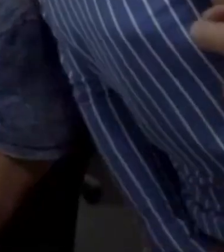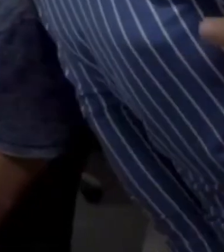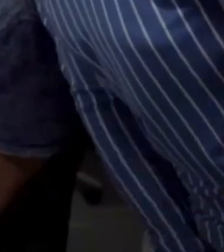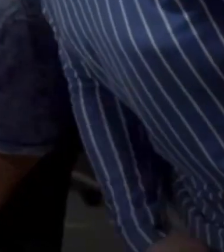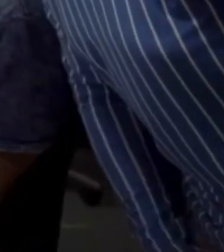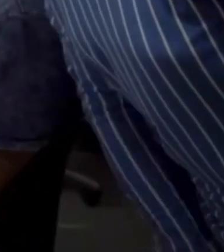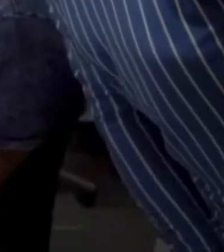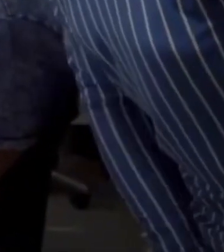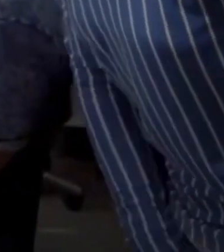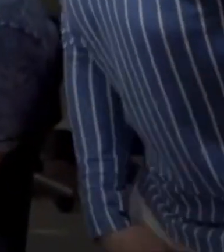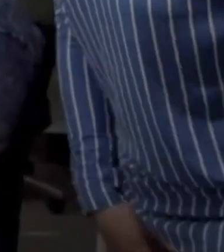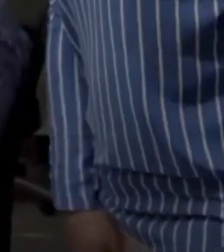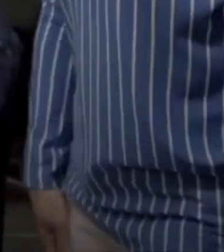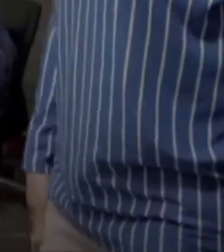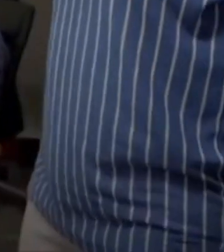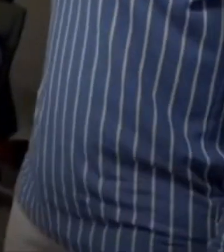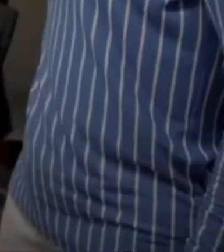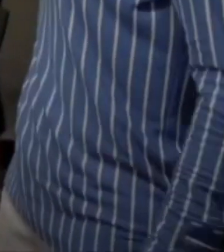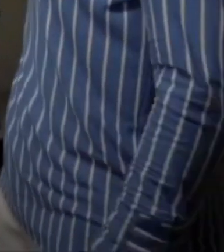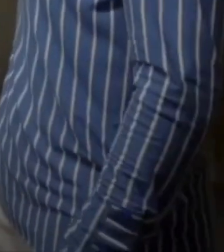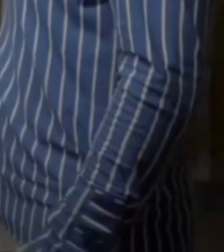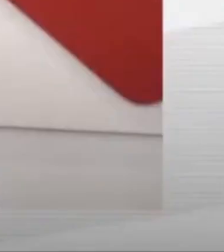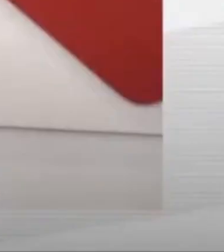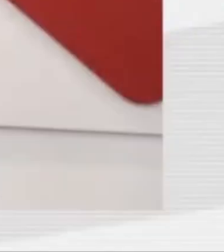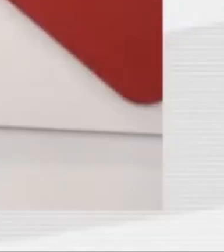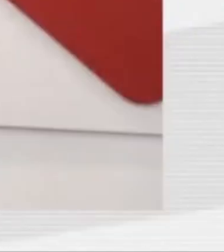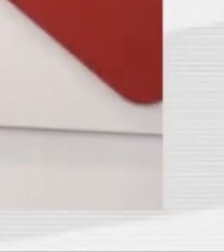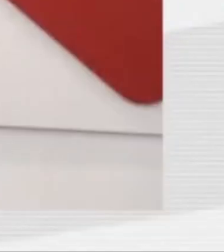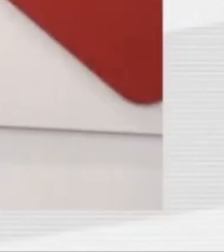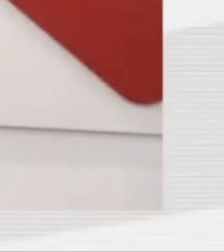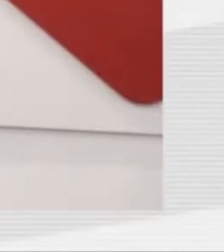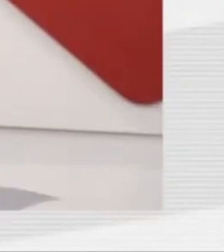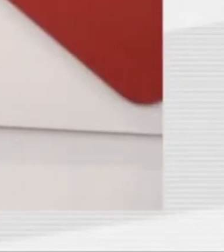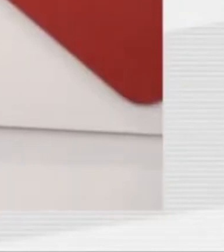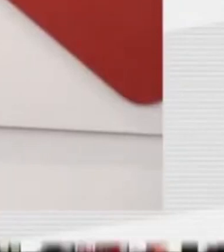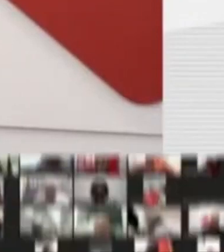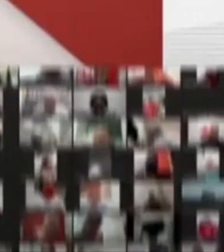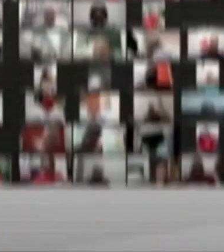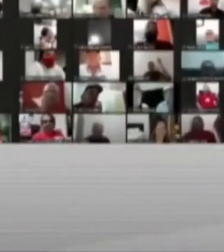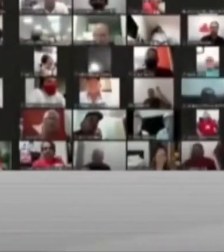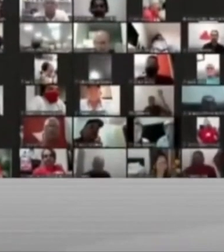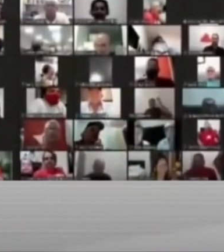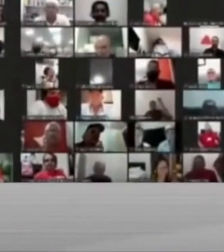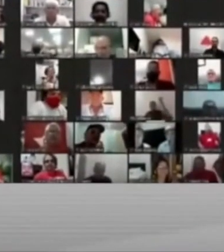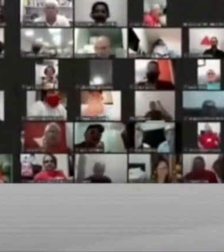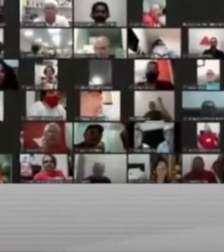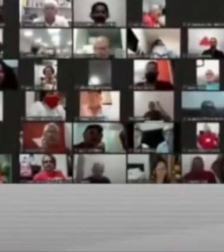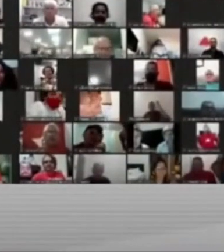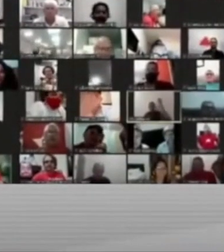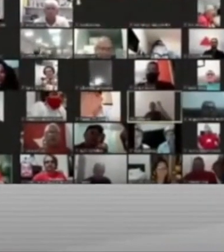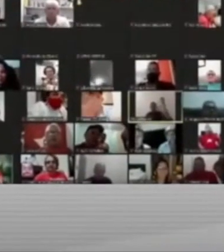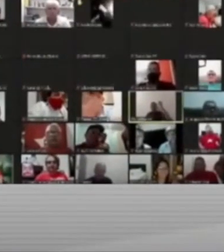Gleice, que atendeu de pronto uma ideia, de convocar